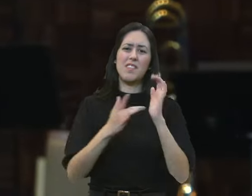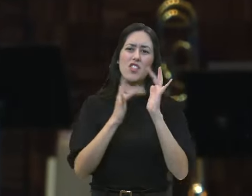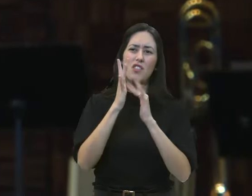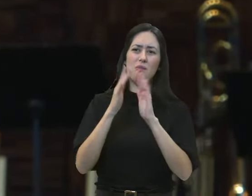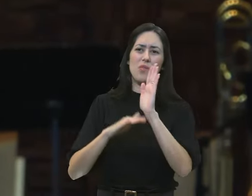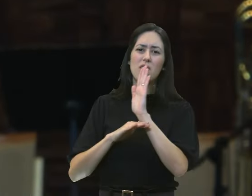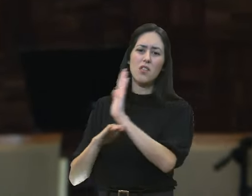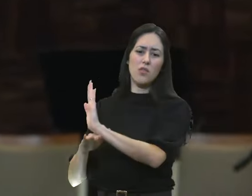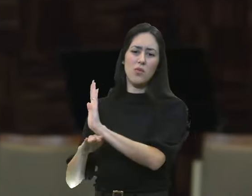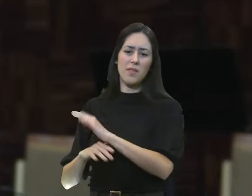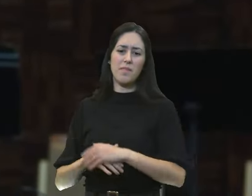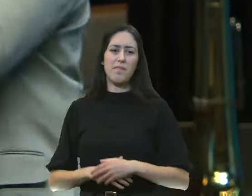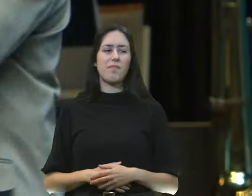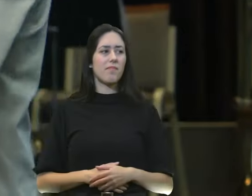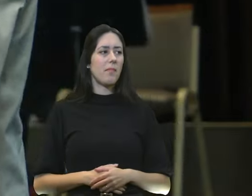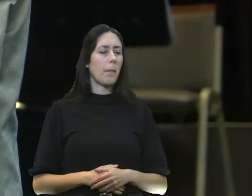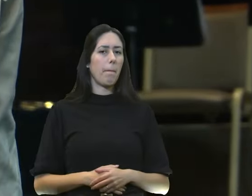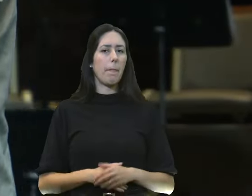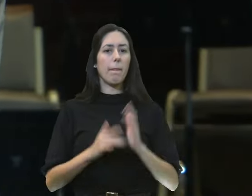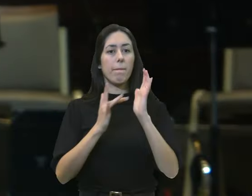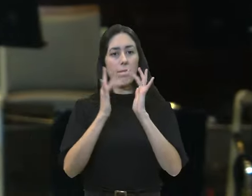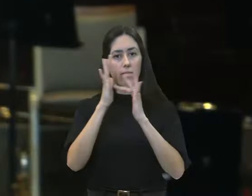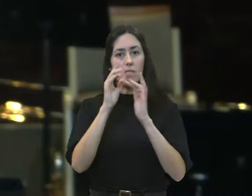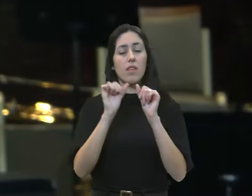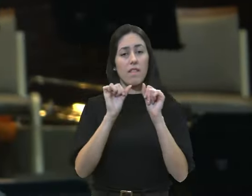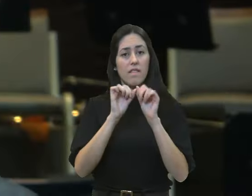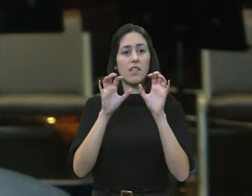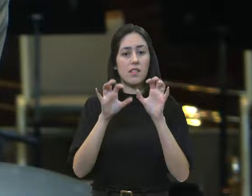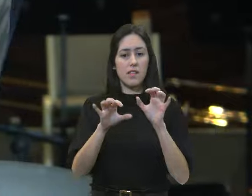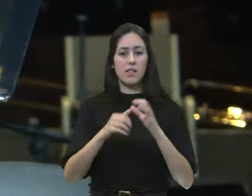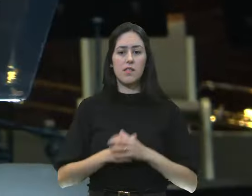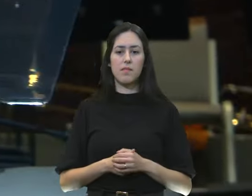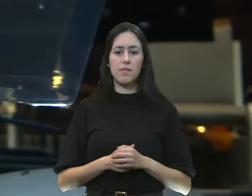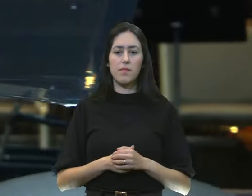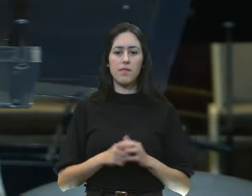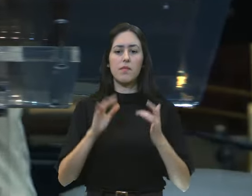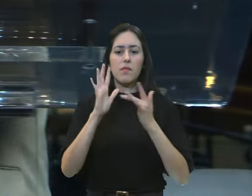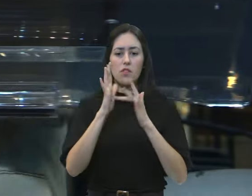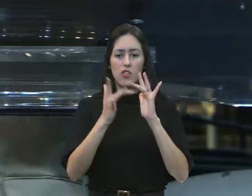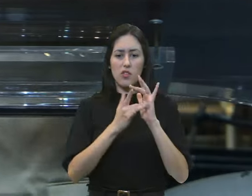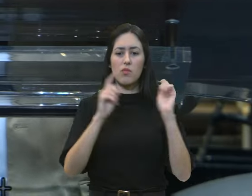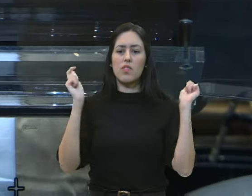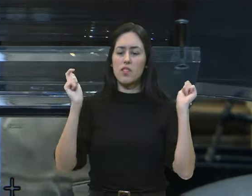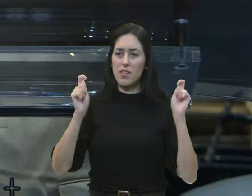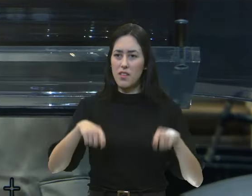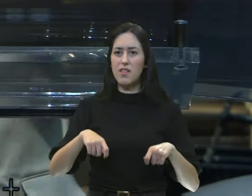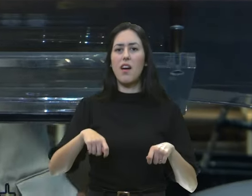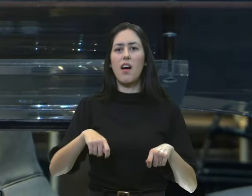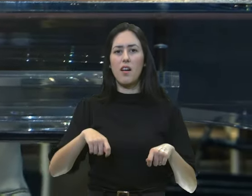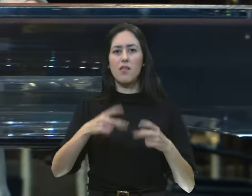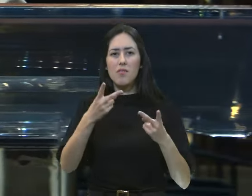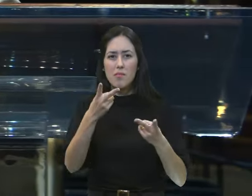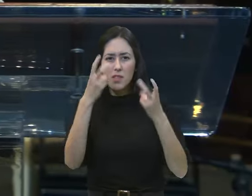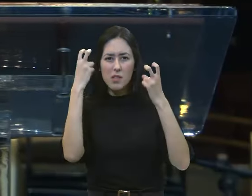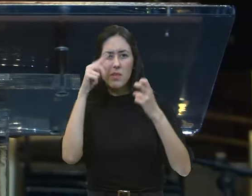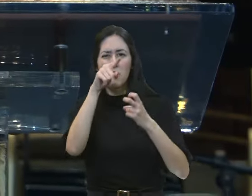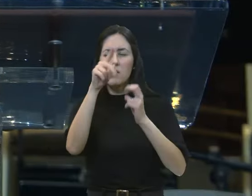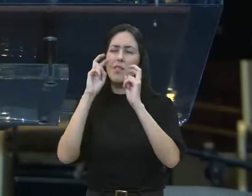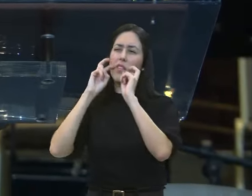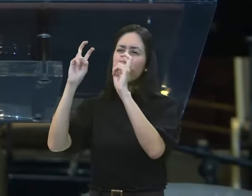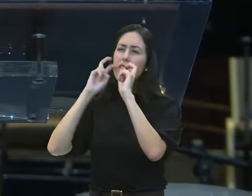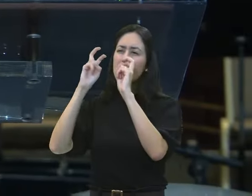Mestre. Jesus faz assim. Jesus é capaz de ouvir o clamor e o grito da gente, e ele para